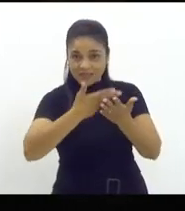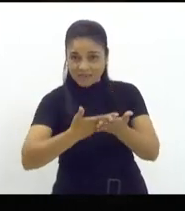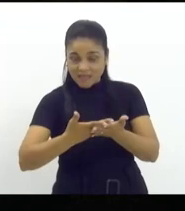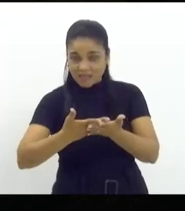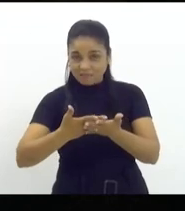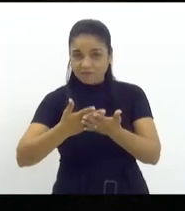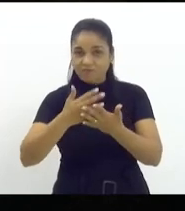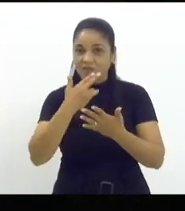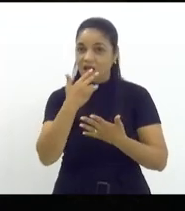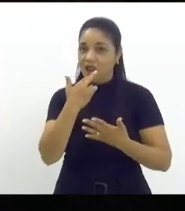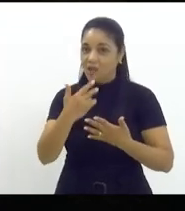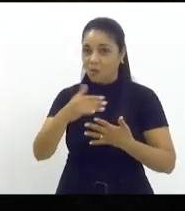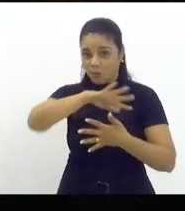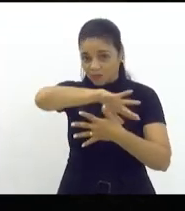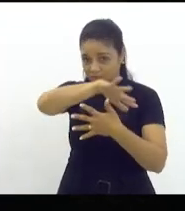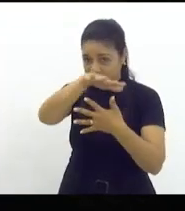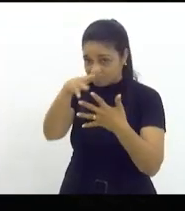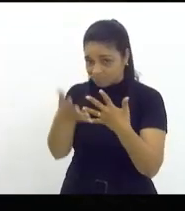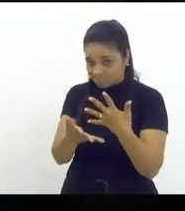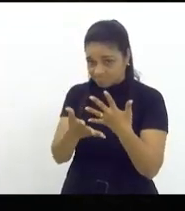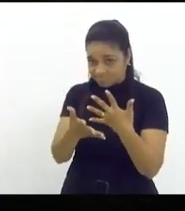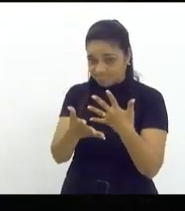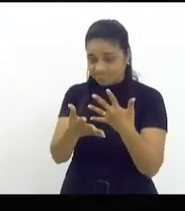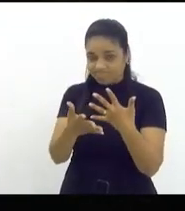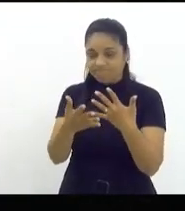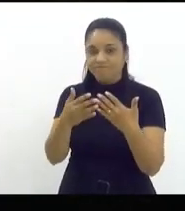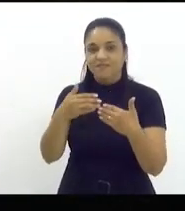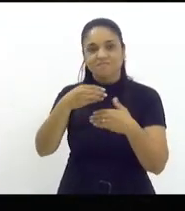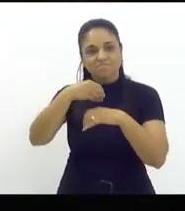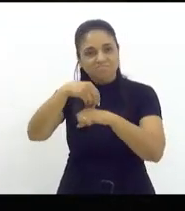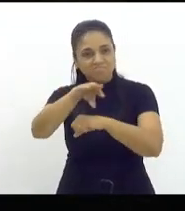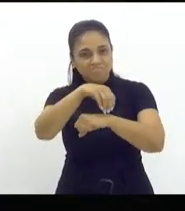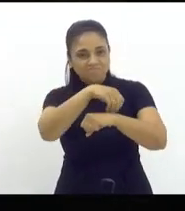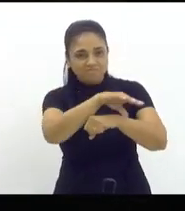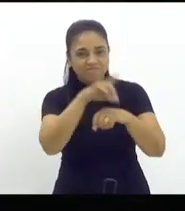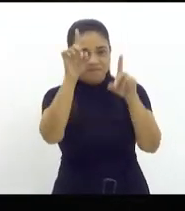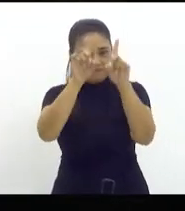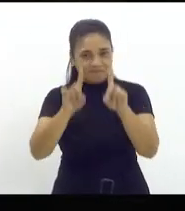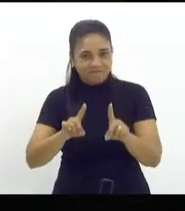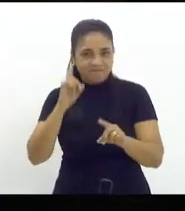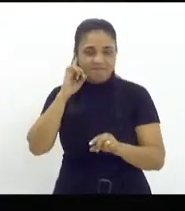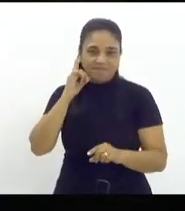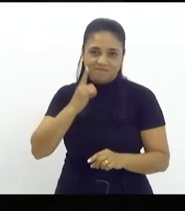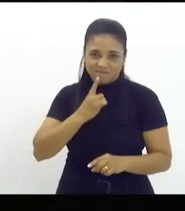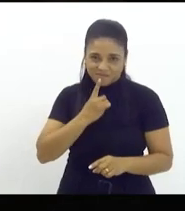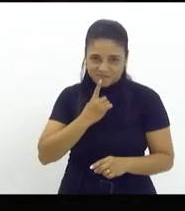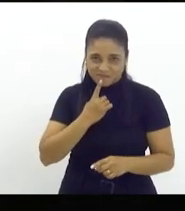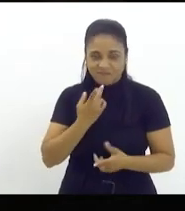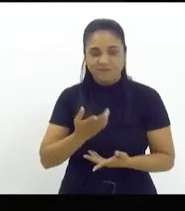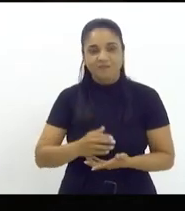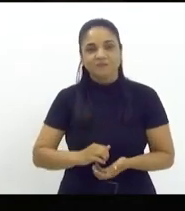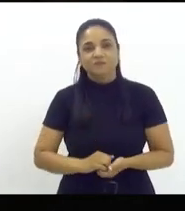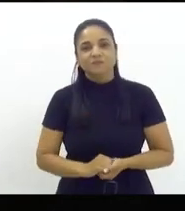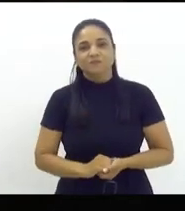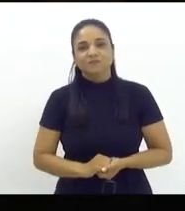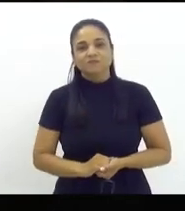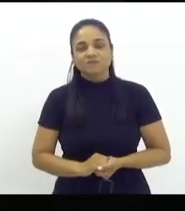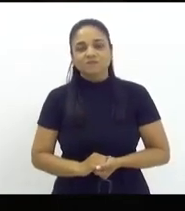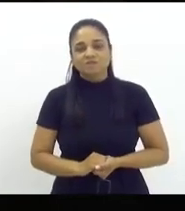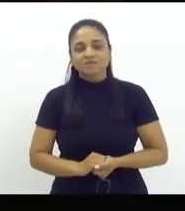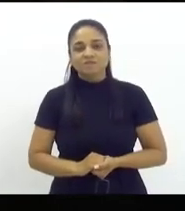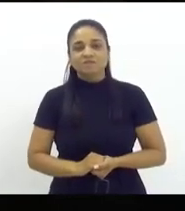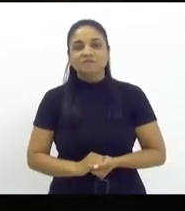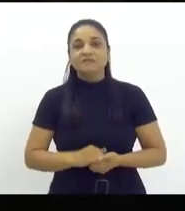de libras que leva a nossa voz aos deficientes auditivos o senhor